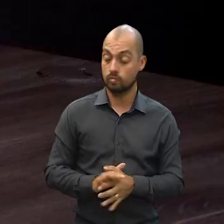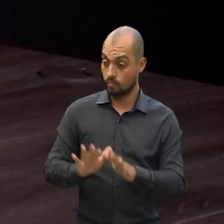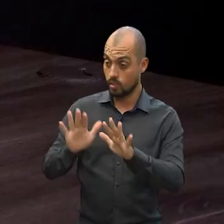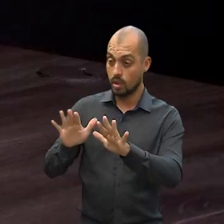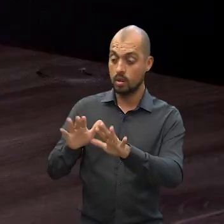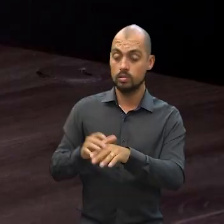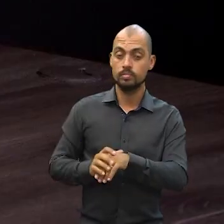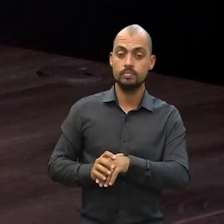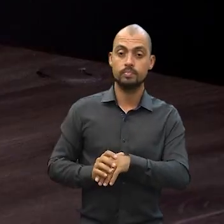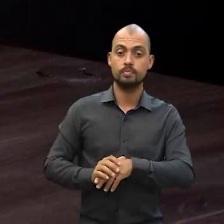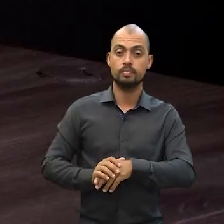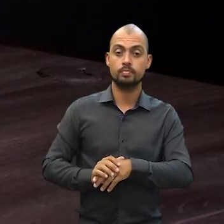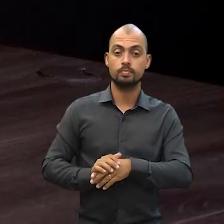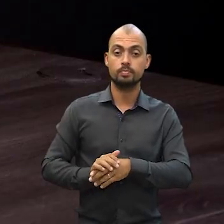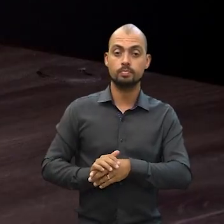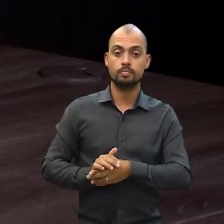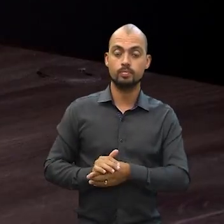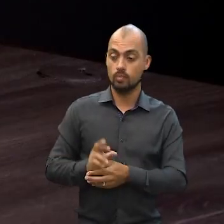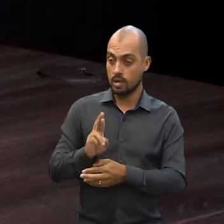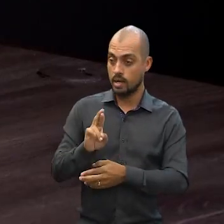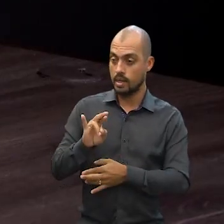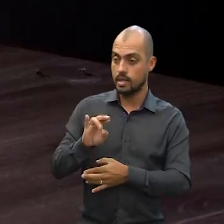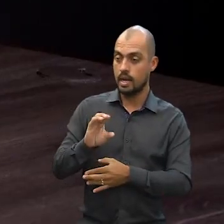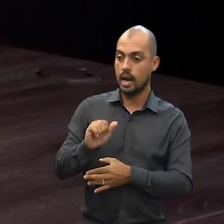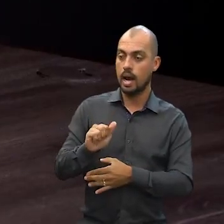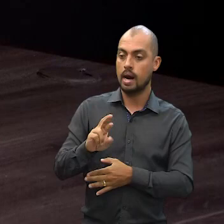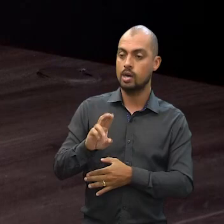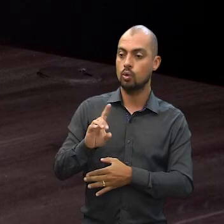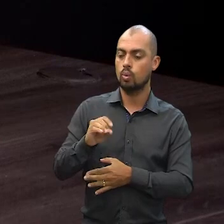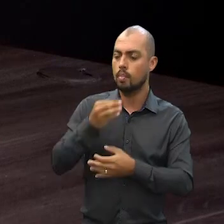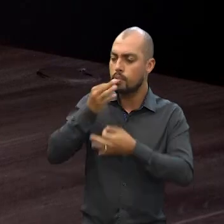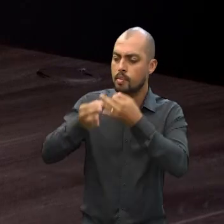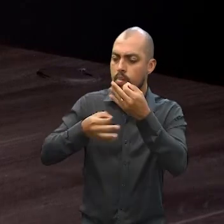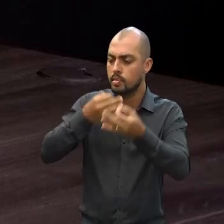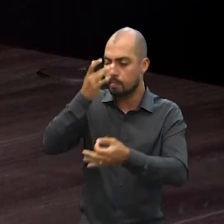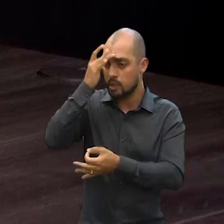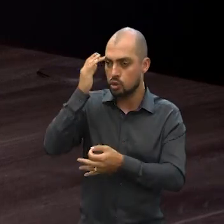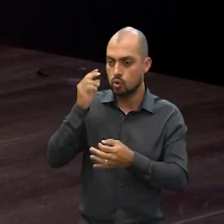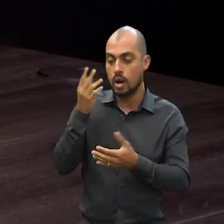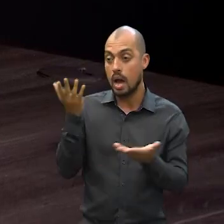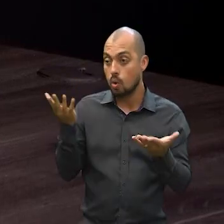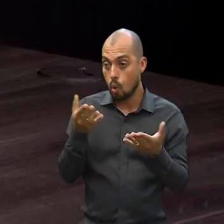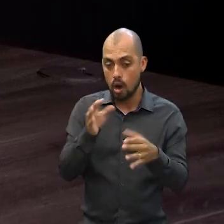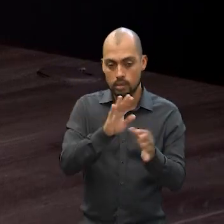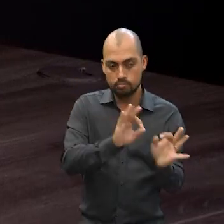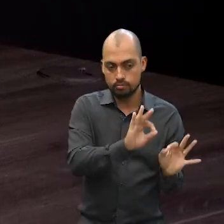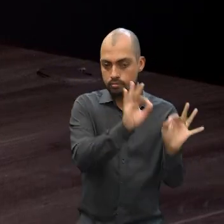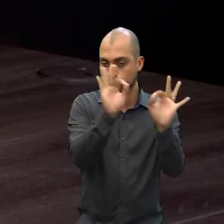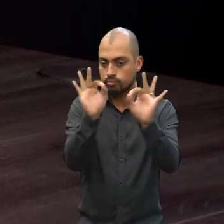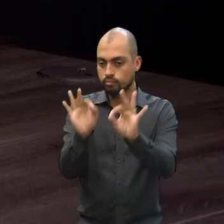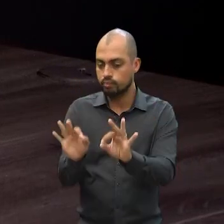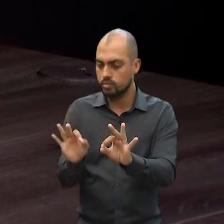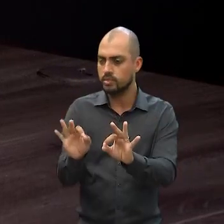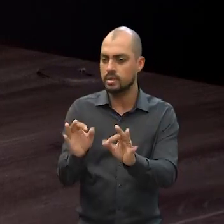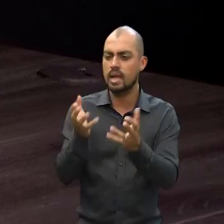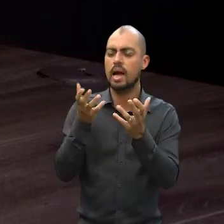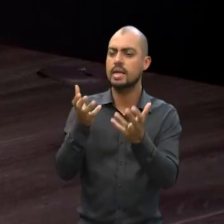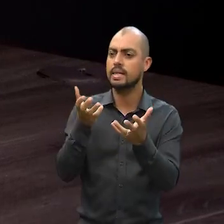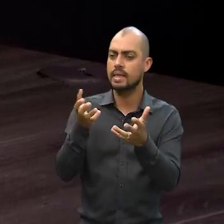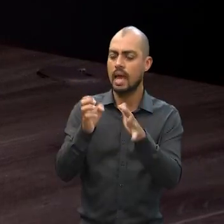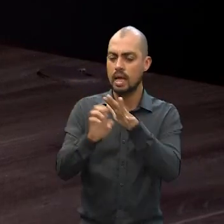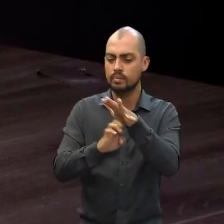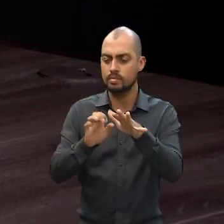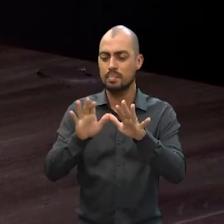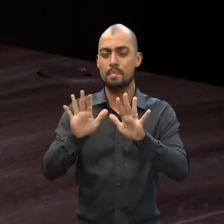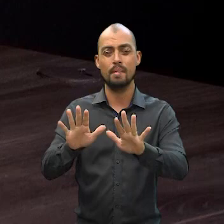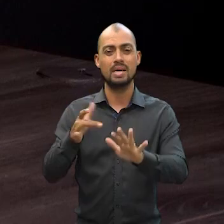diria, Ricardo, para quem está assistindo, pensa em empreender e geralmente tem essa questão do medo,